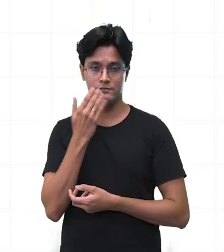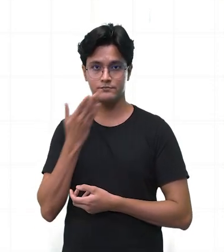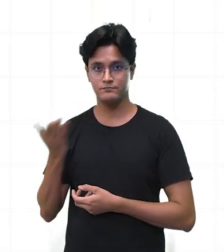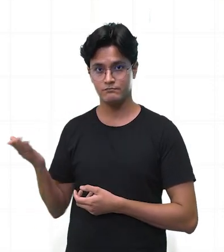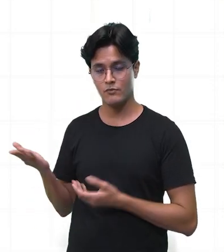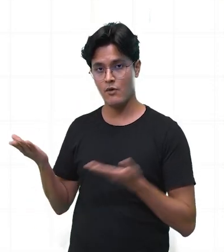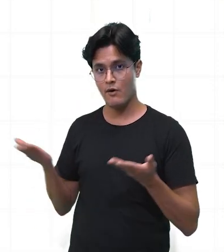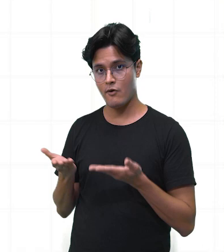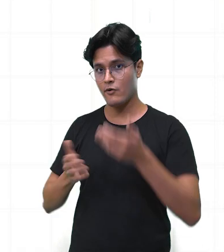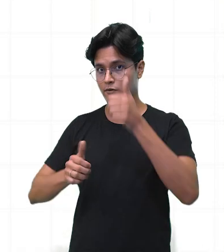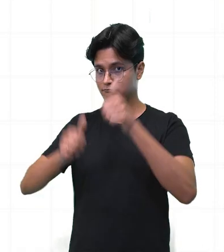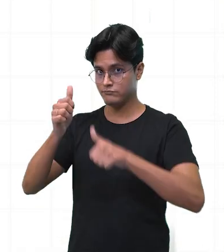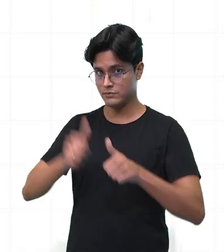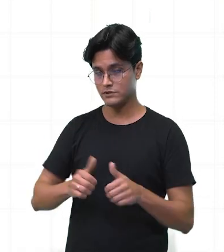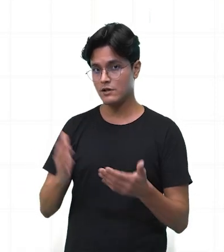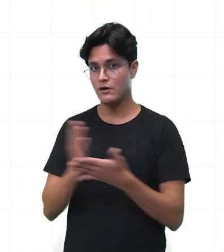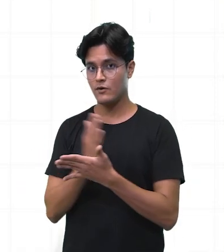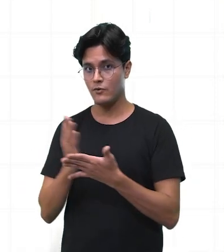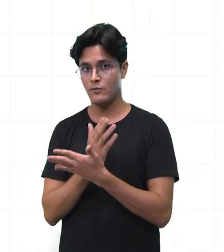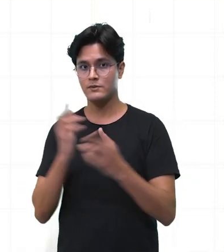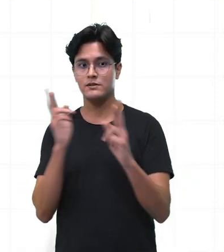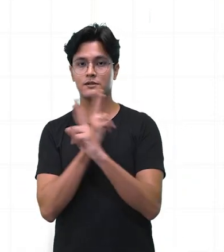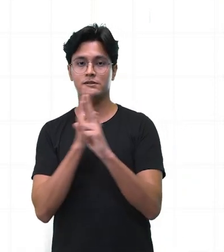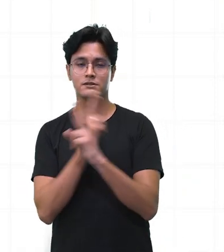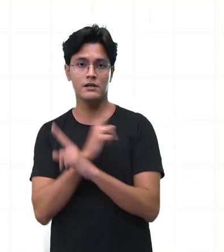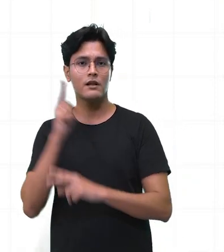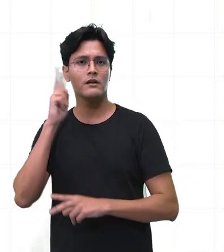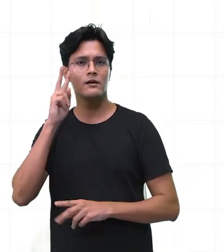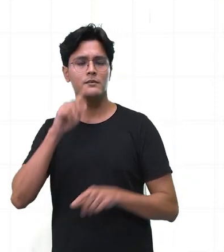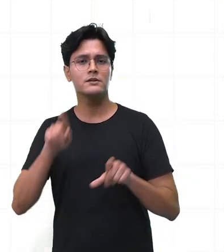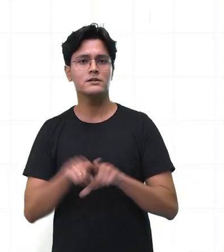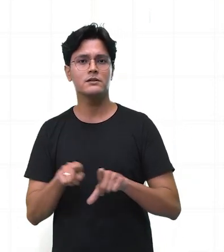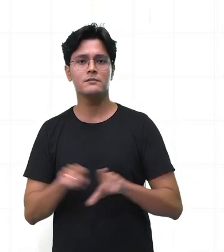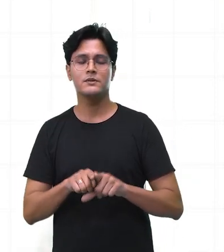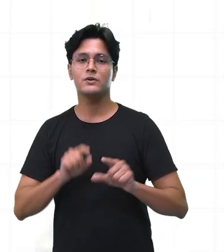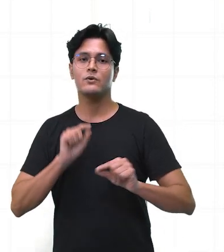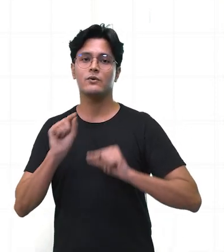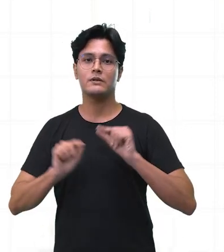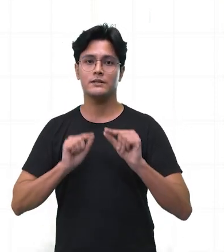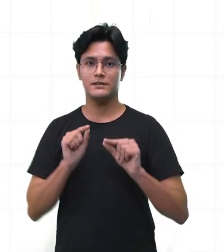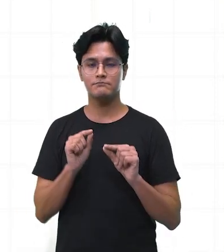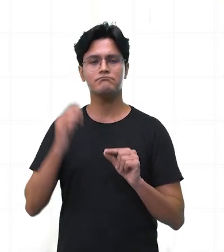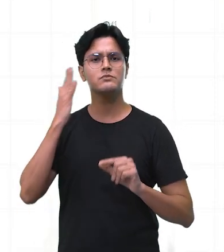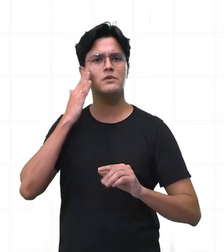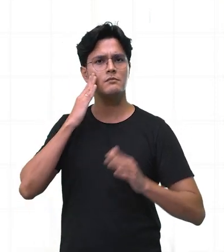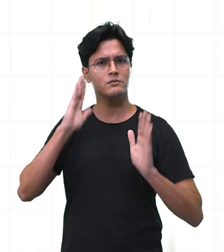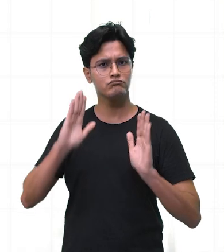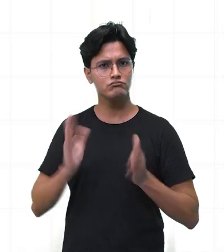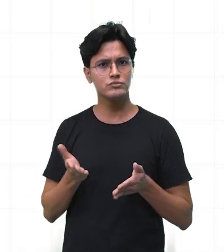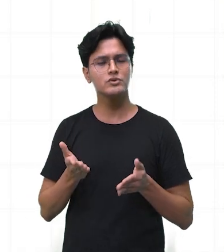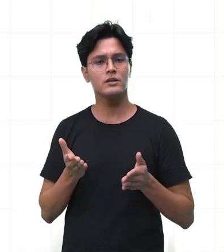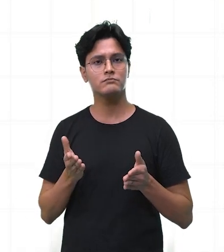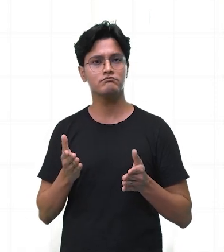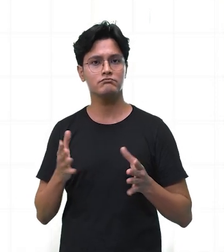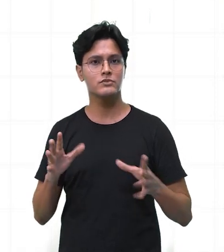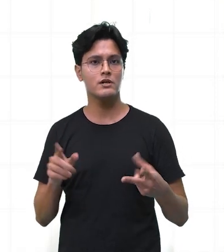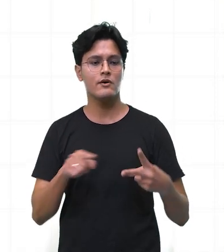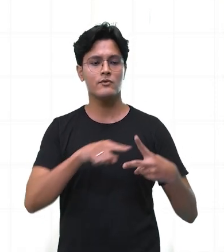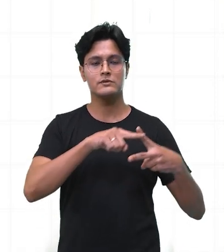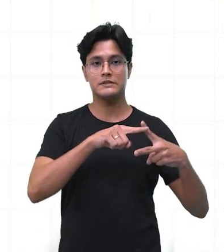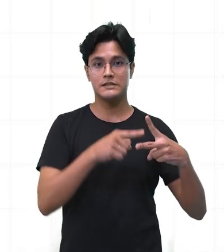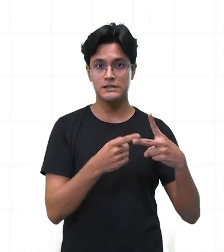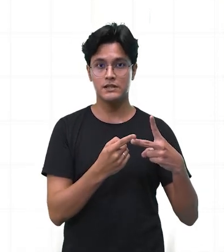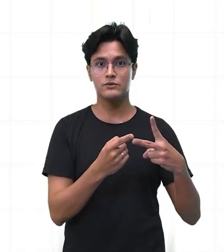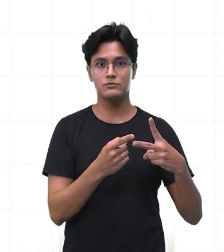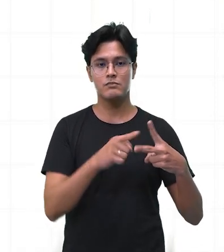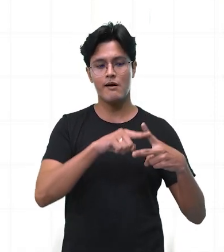vamos analisar algumas relações. E lembrando também que nós já sabemos qual é a soma dos ângulos